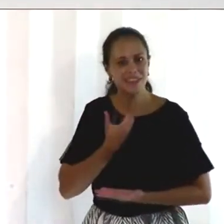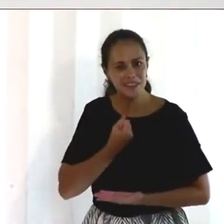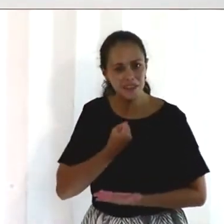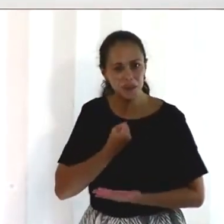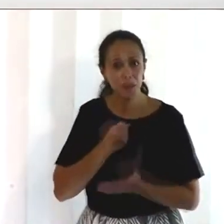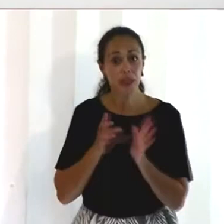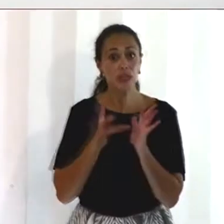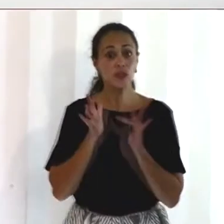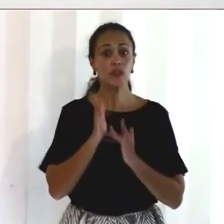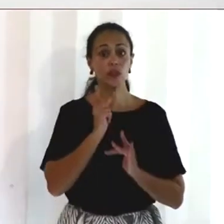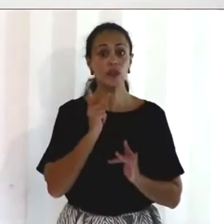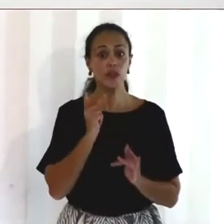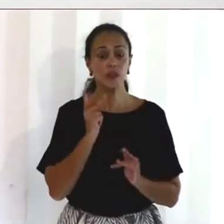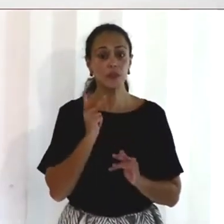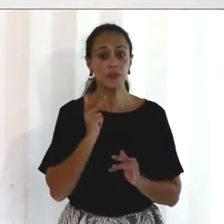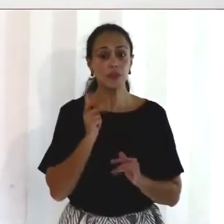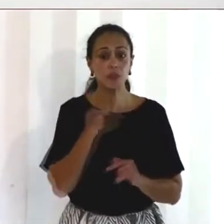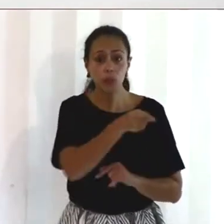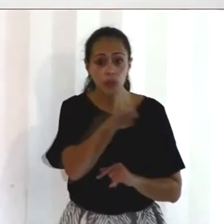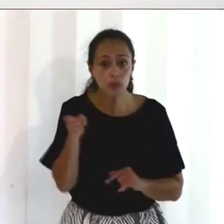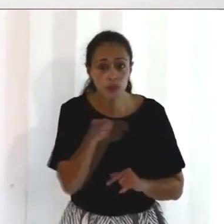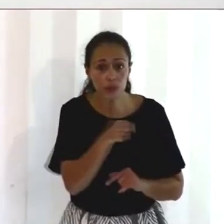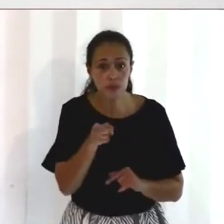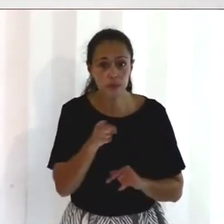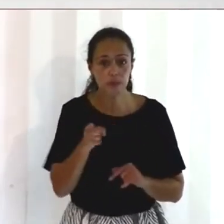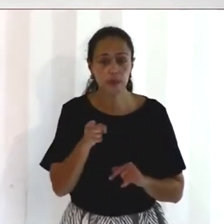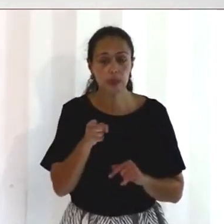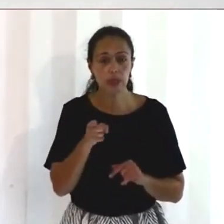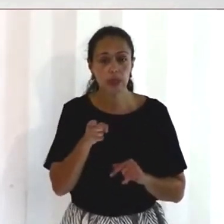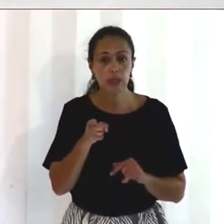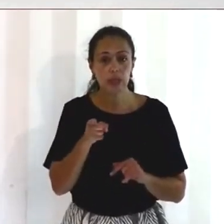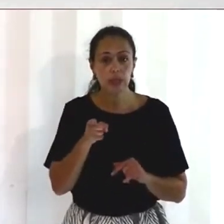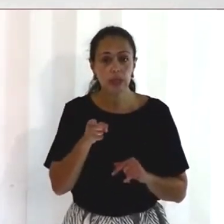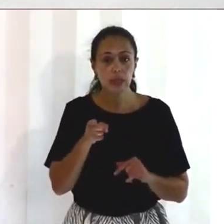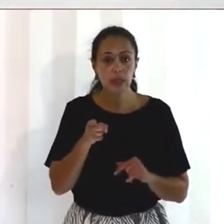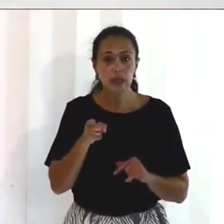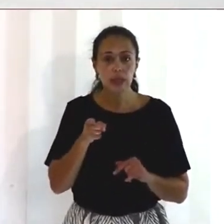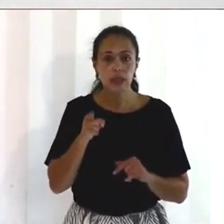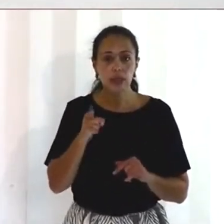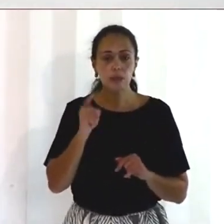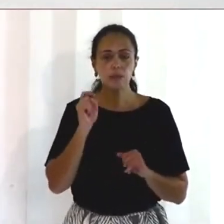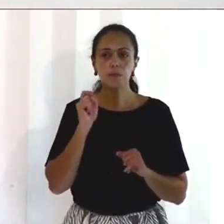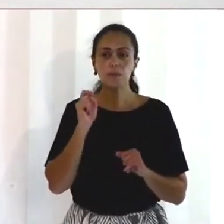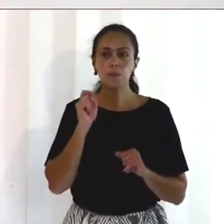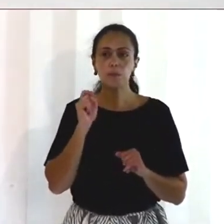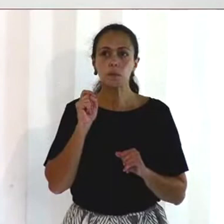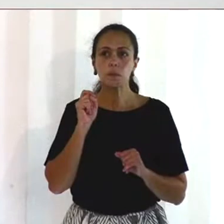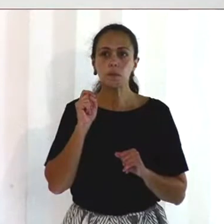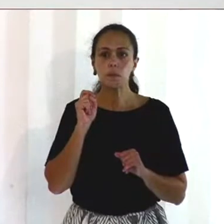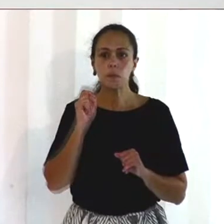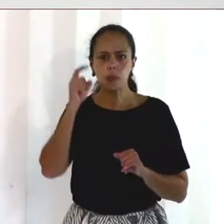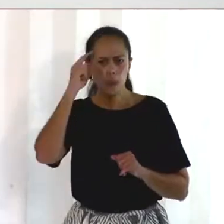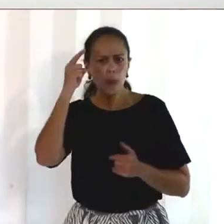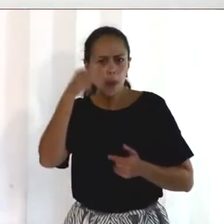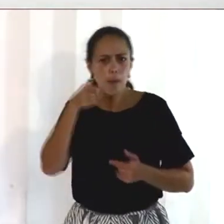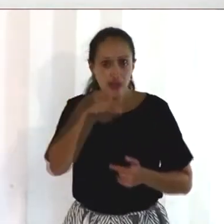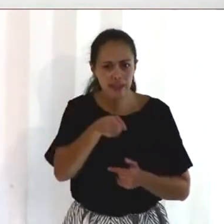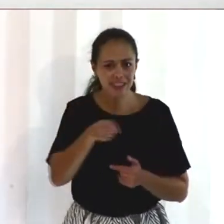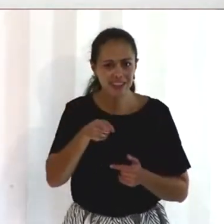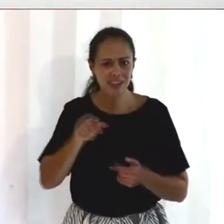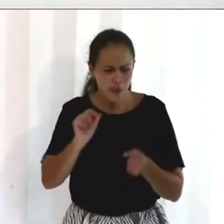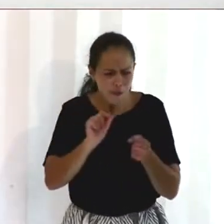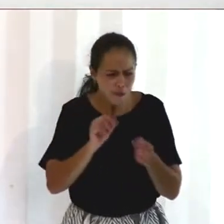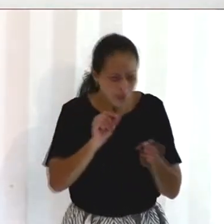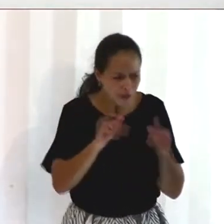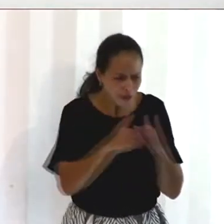fazei discípulos de todas as nações, batizando-os em nome do Pai, do Filho e do Espírito Santo, ensinando-os a guardar todas as coisas que vos